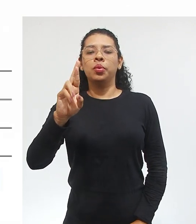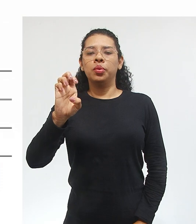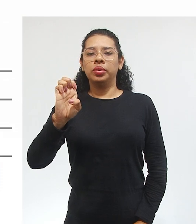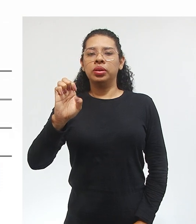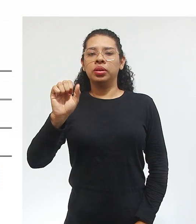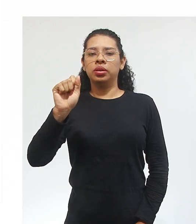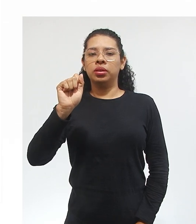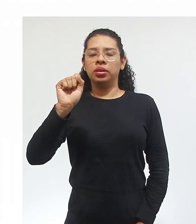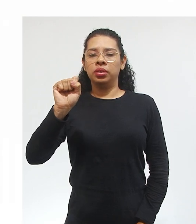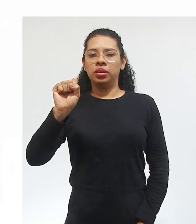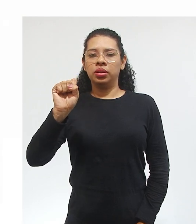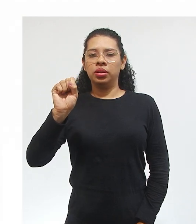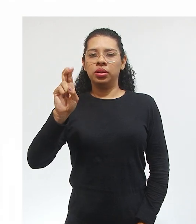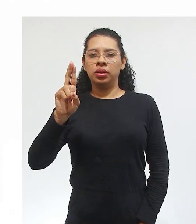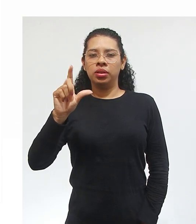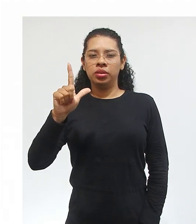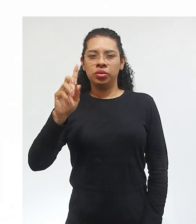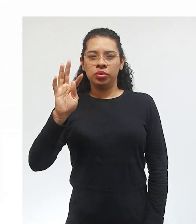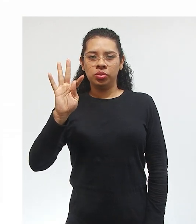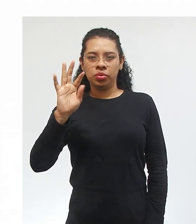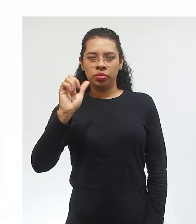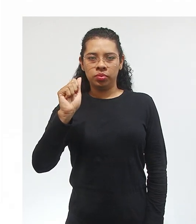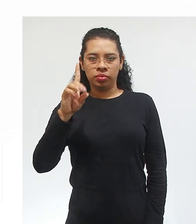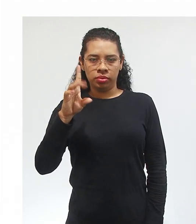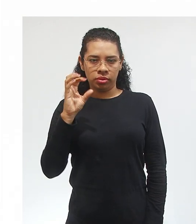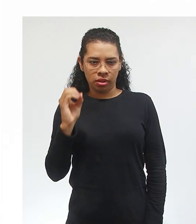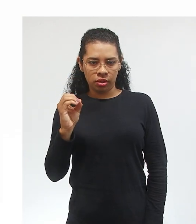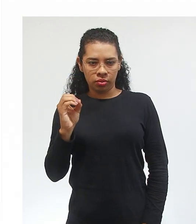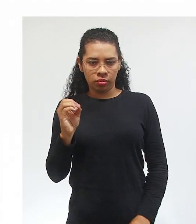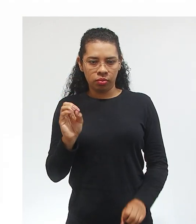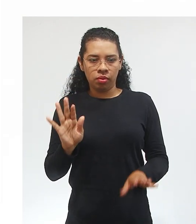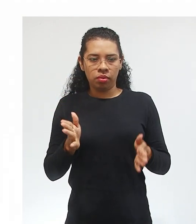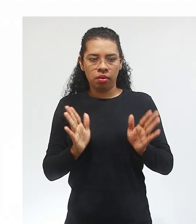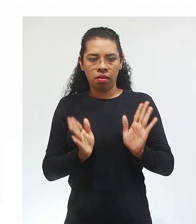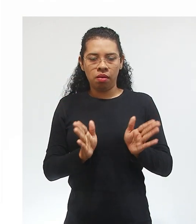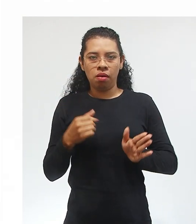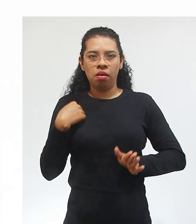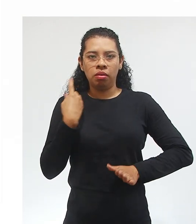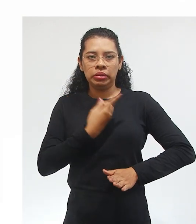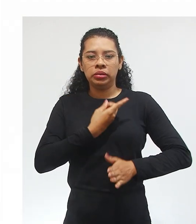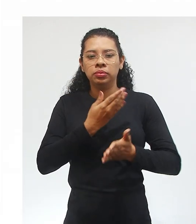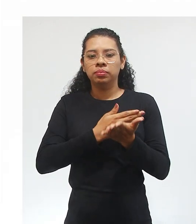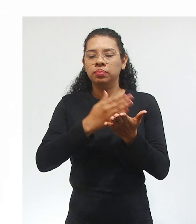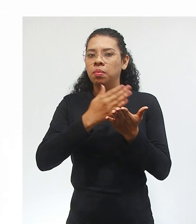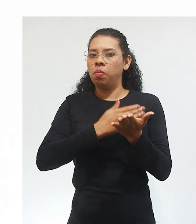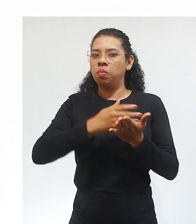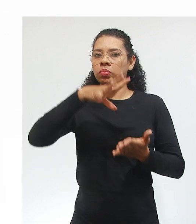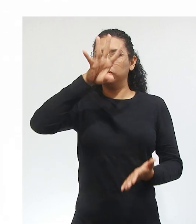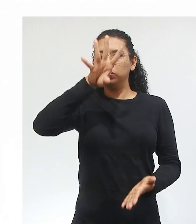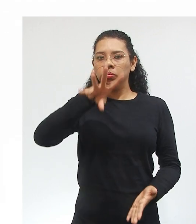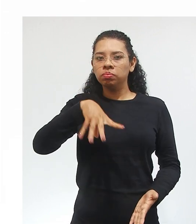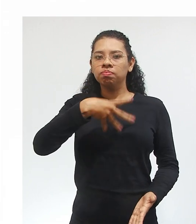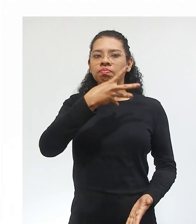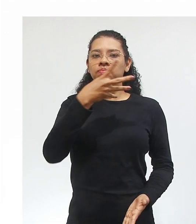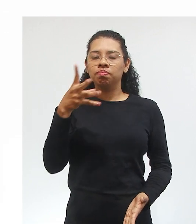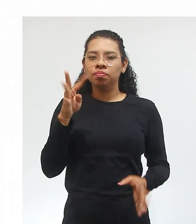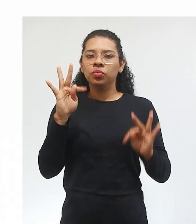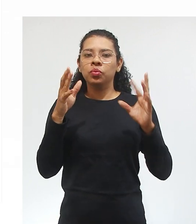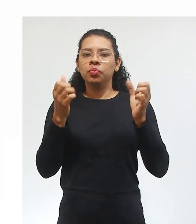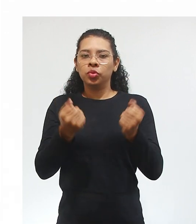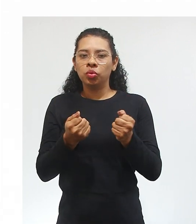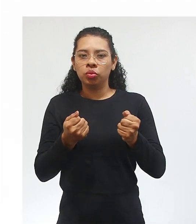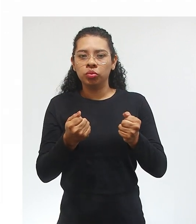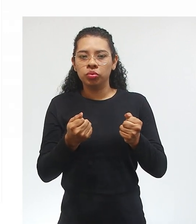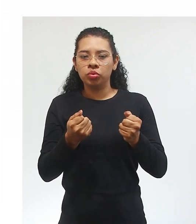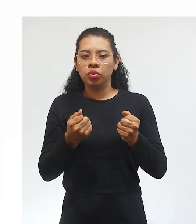o lucro acumulado. Feito isso, nós vamos lançar agora todas aquelas outras contas que estavam lá, que eram as